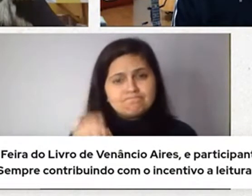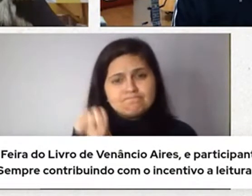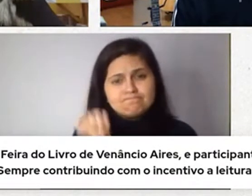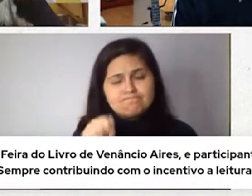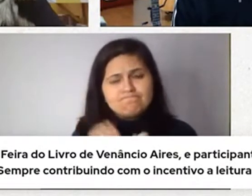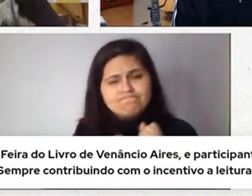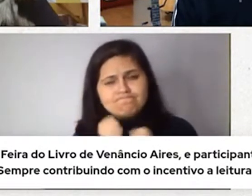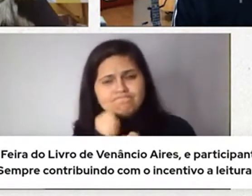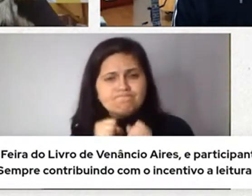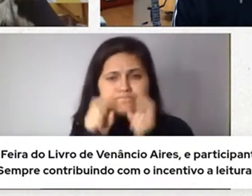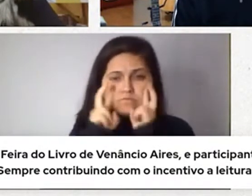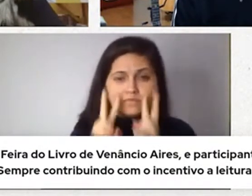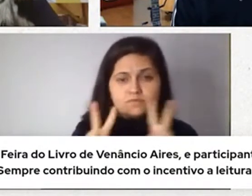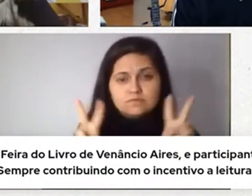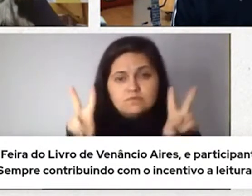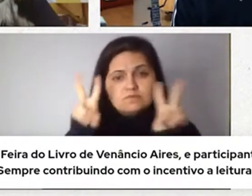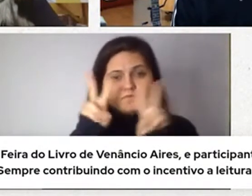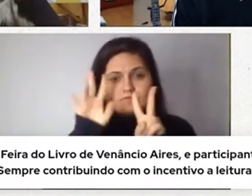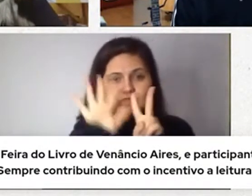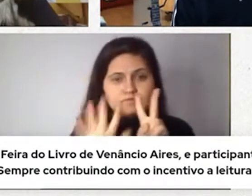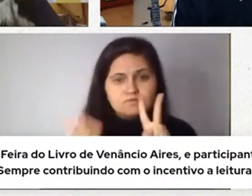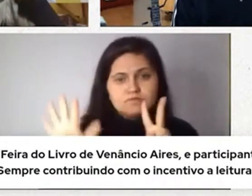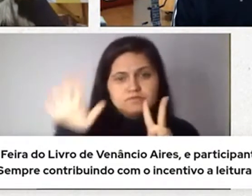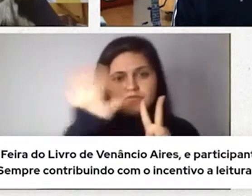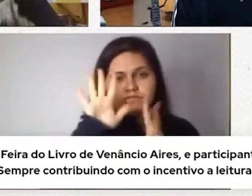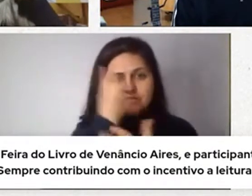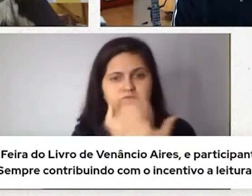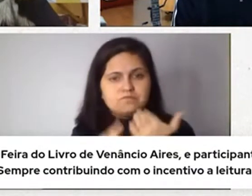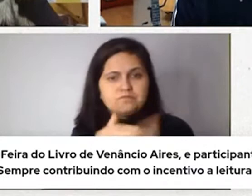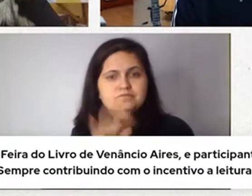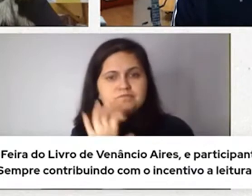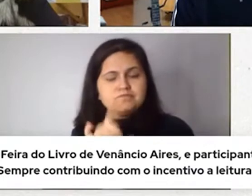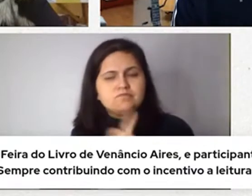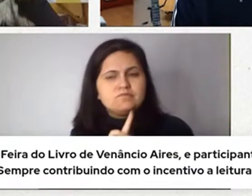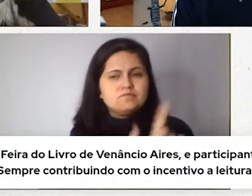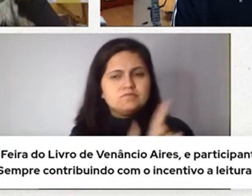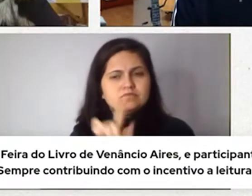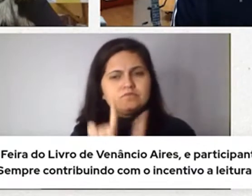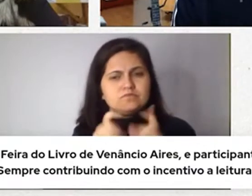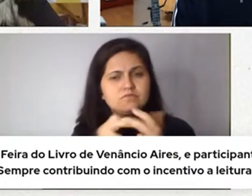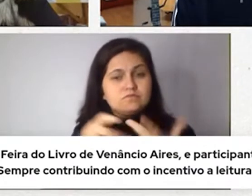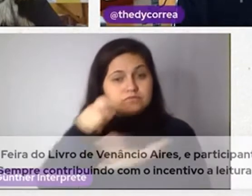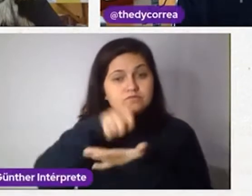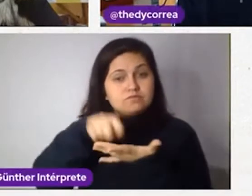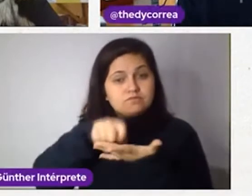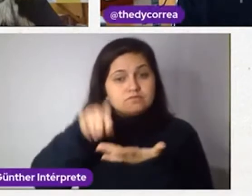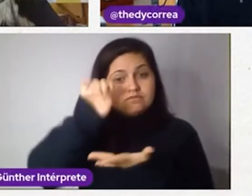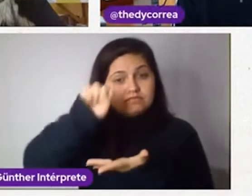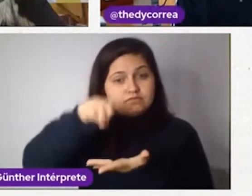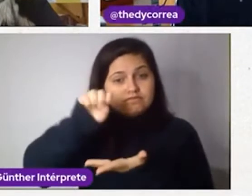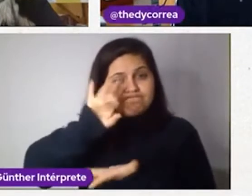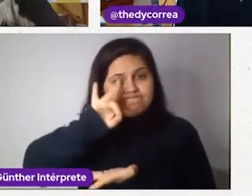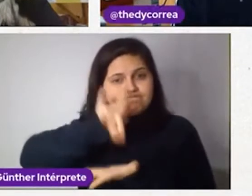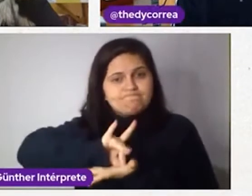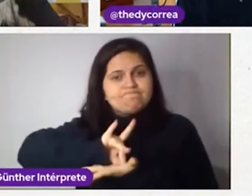o seu olhar sobre isso tudo, né? Então, eu tenho algumas coisas que eu escrevi que realmente elas acabam